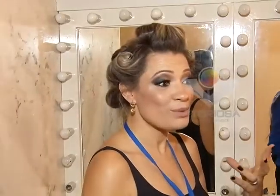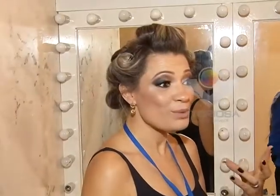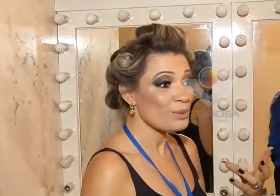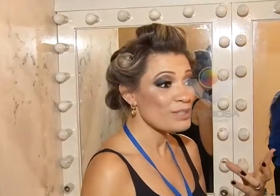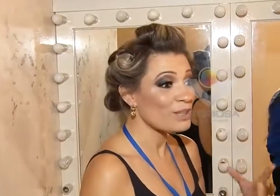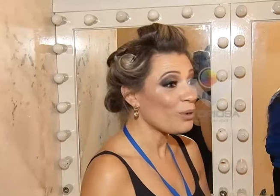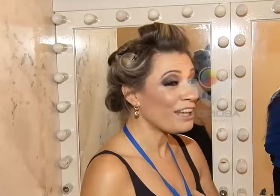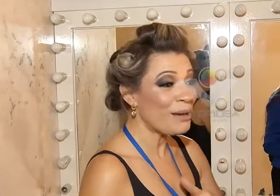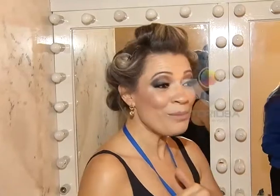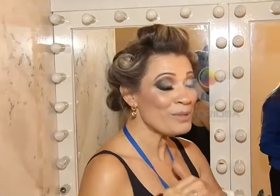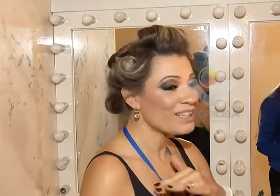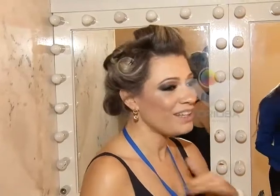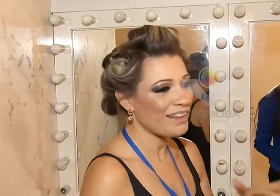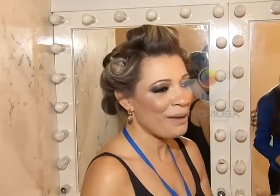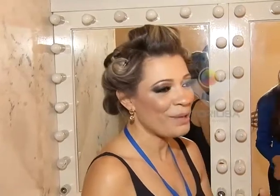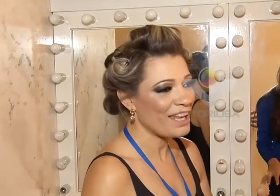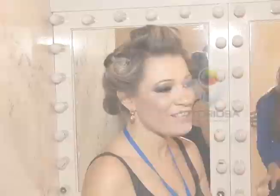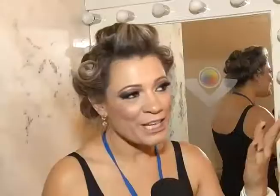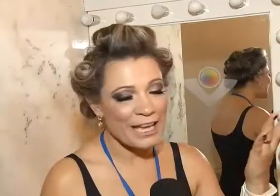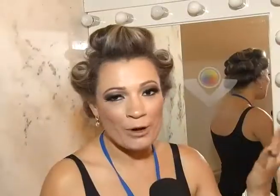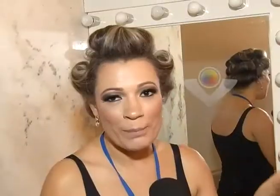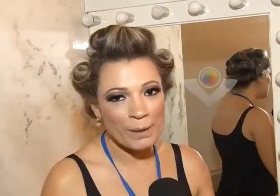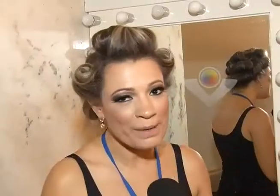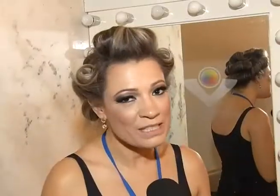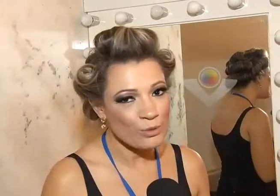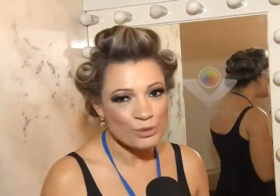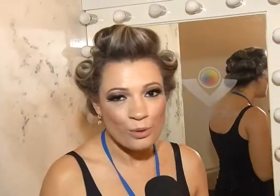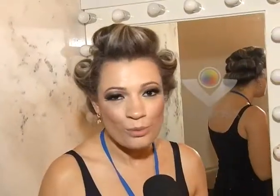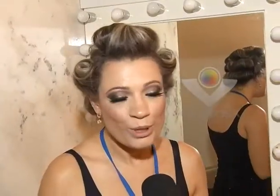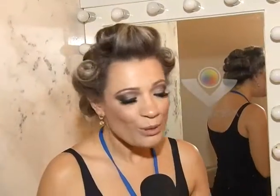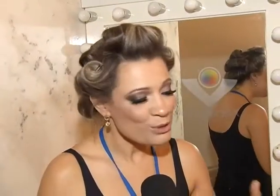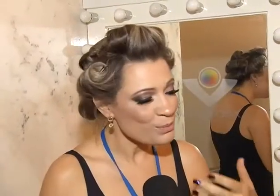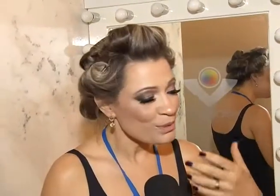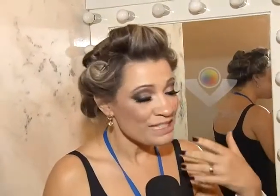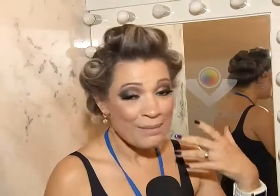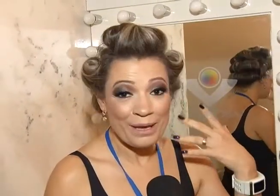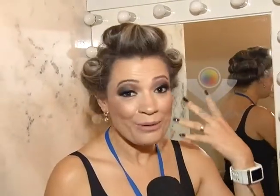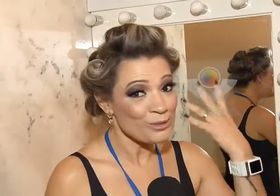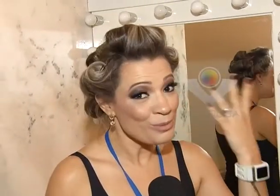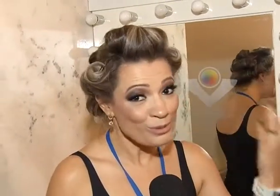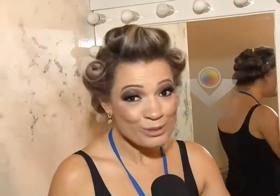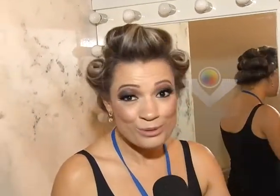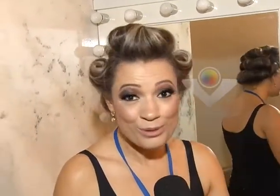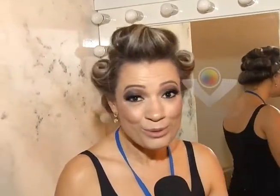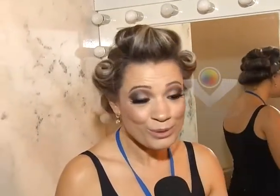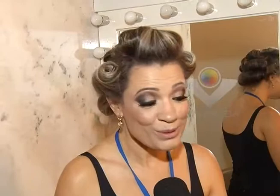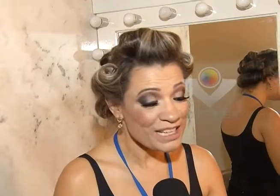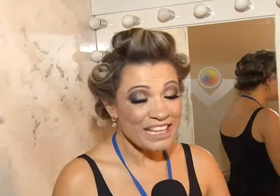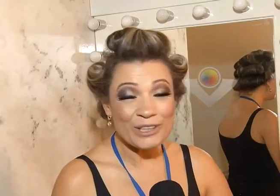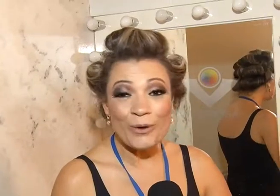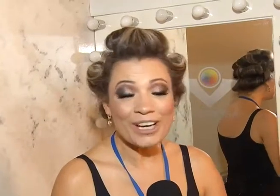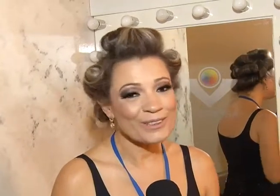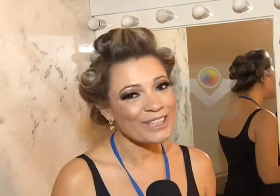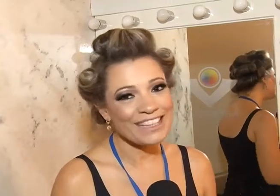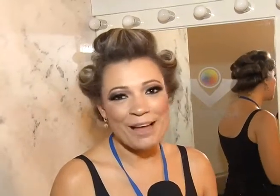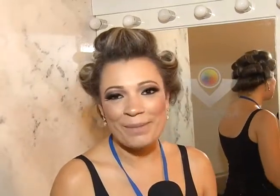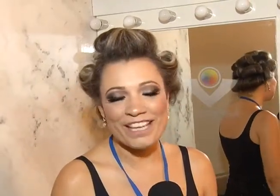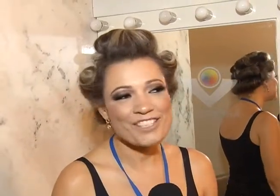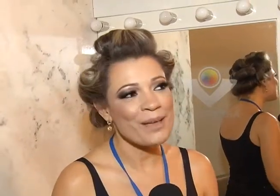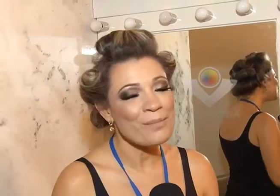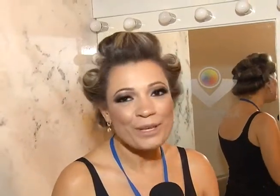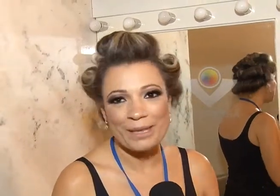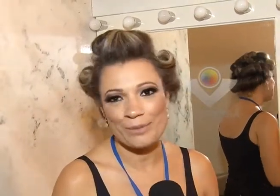presente. Graziella. Quando eu cheguei agora para passar o som, sabe, os músicos surdos e tocando